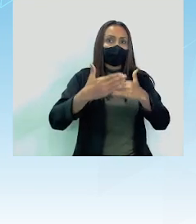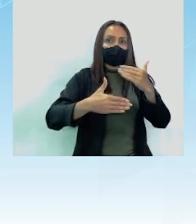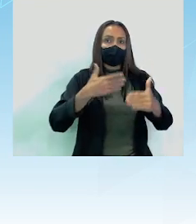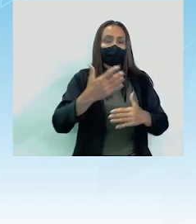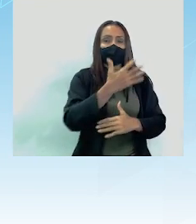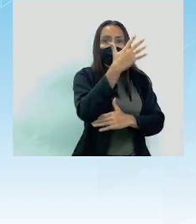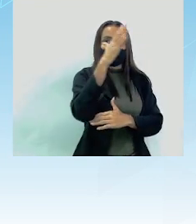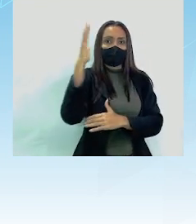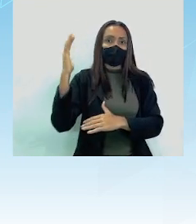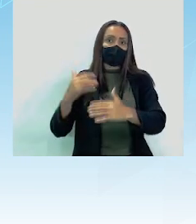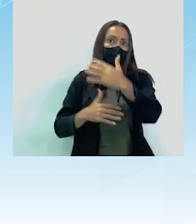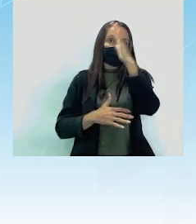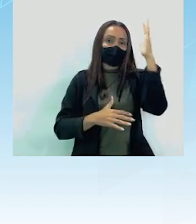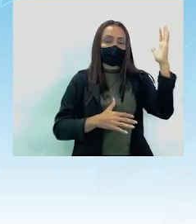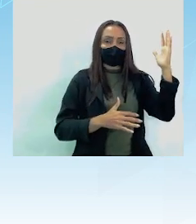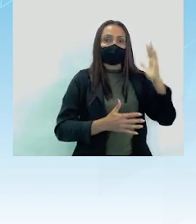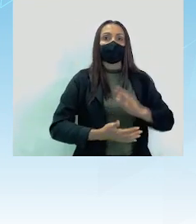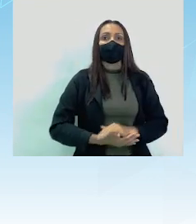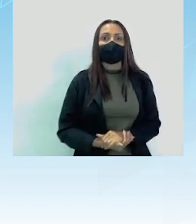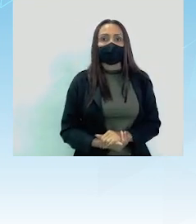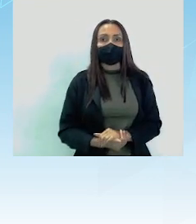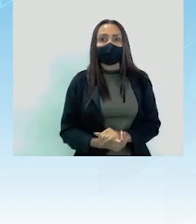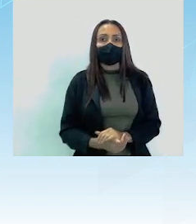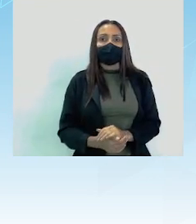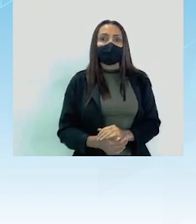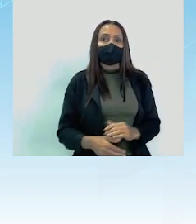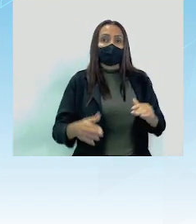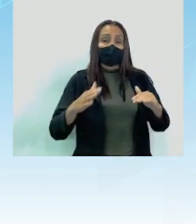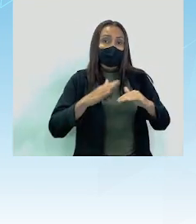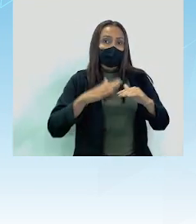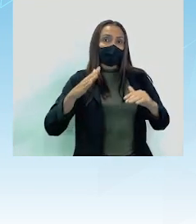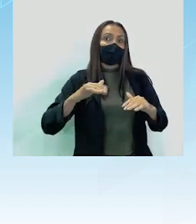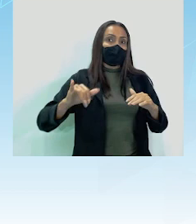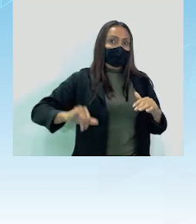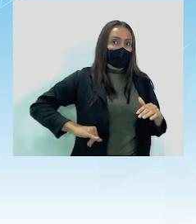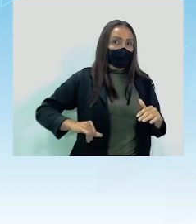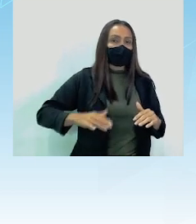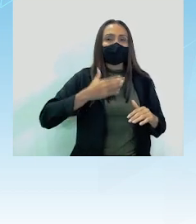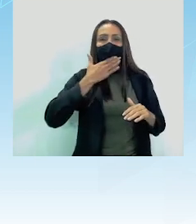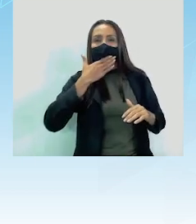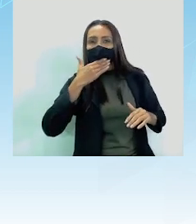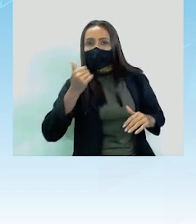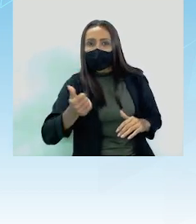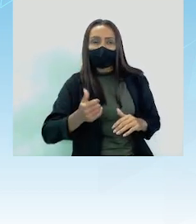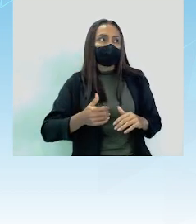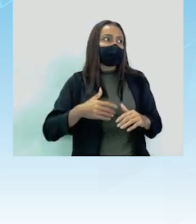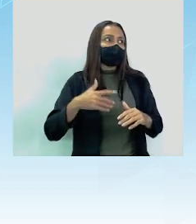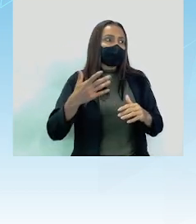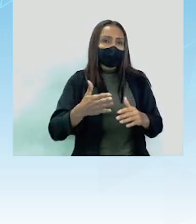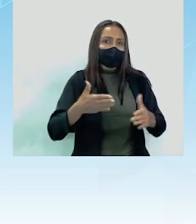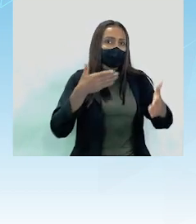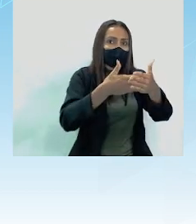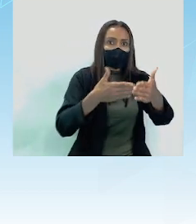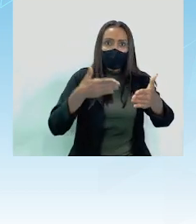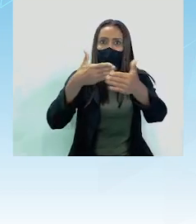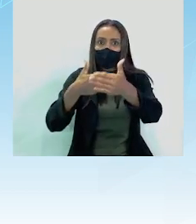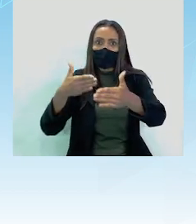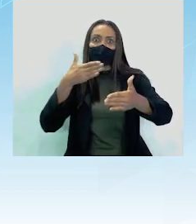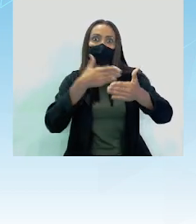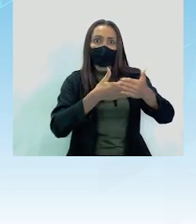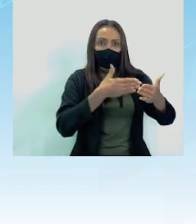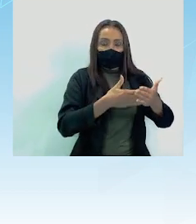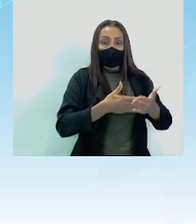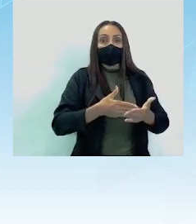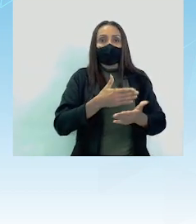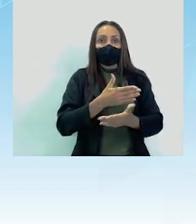com um mínimo de infraestrutura, ou seja, parece que quanto mais sofrido for, melhor, né? A pessoa passa por mais dificuldades, parece que isso